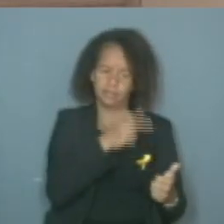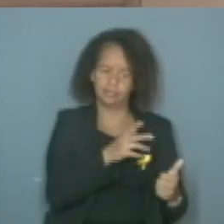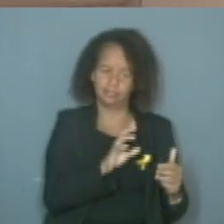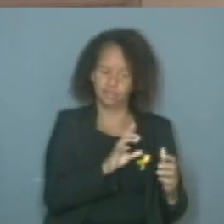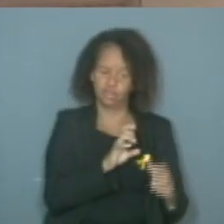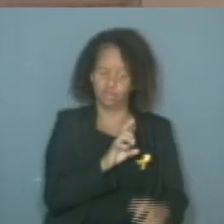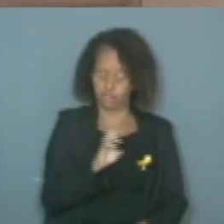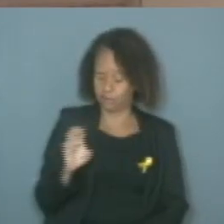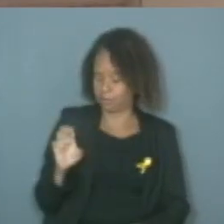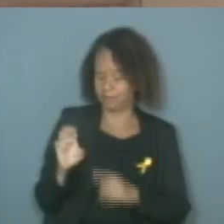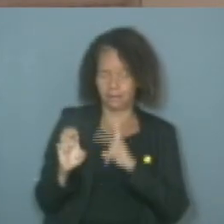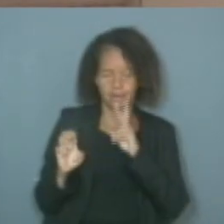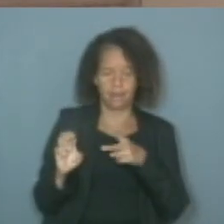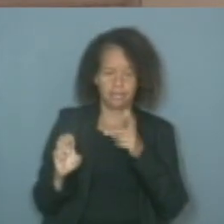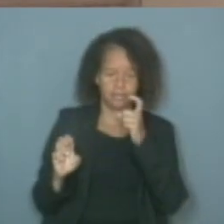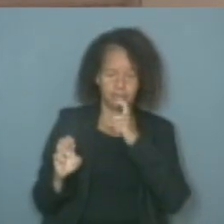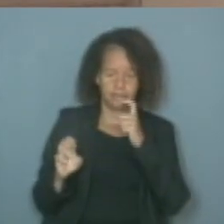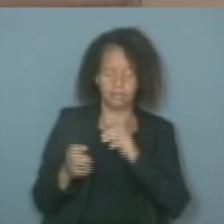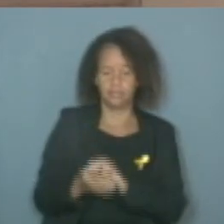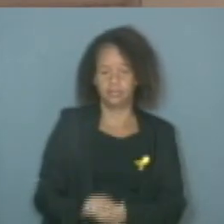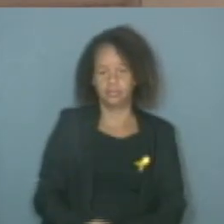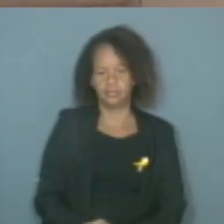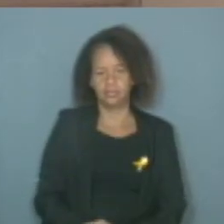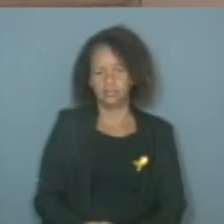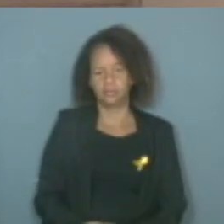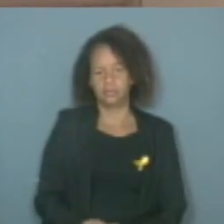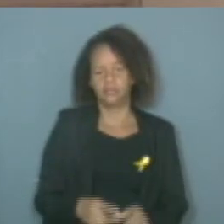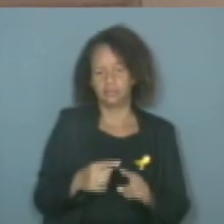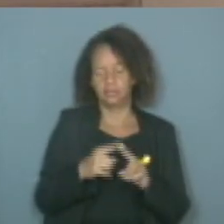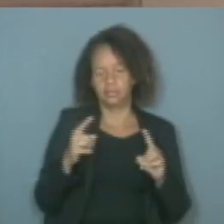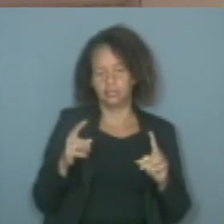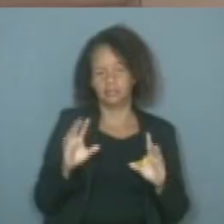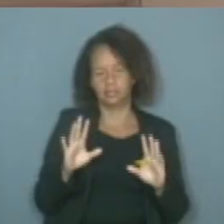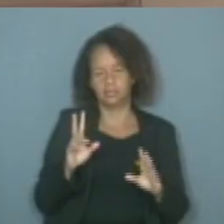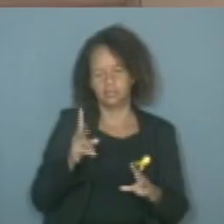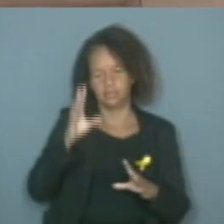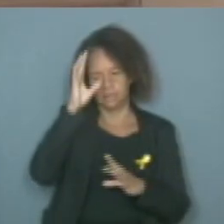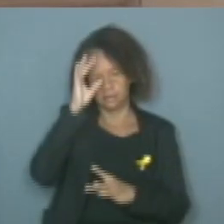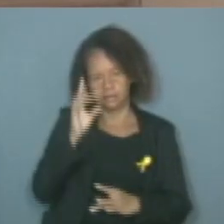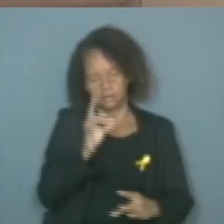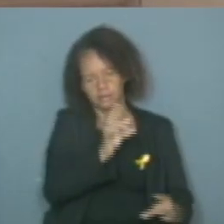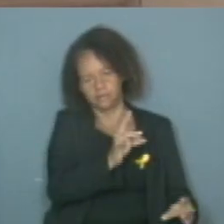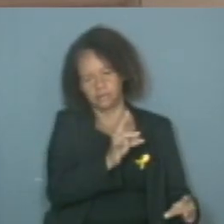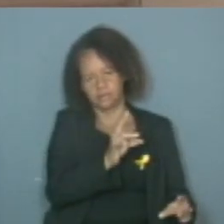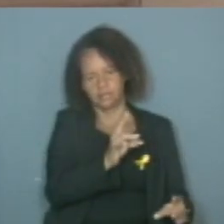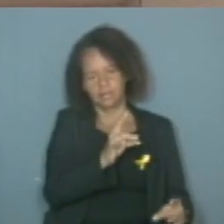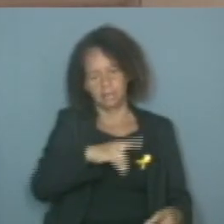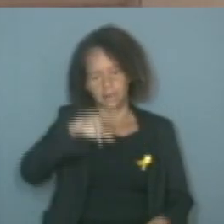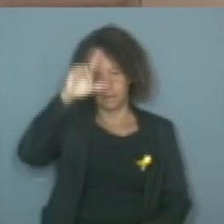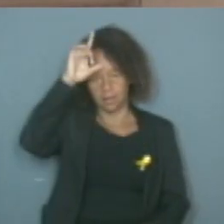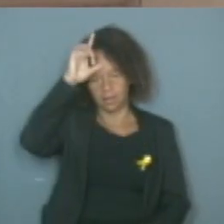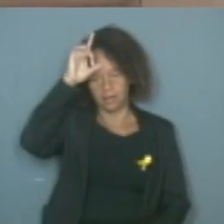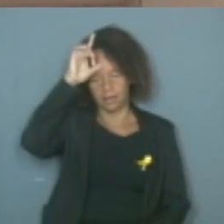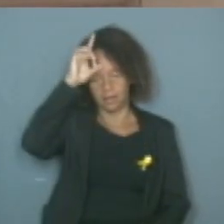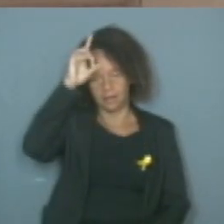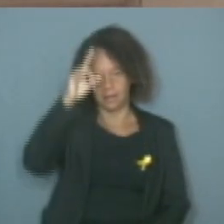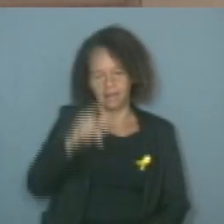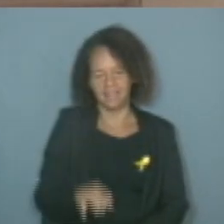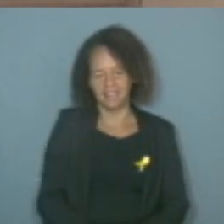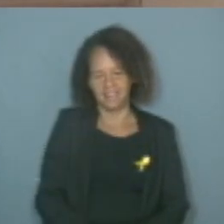como eu sempre falo, é o sobrenome deles, né? Mas voltando aqui, antes de continuar, já vou dar uma parte para o meu líder,